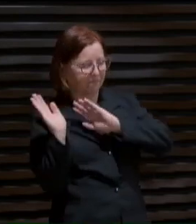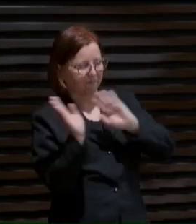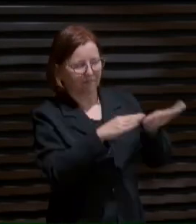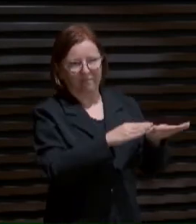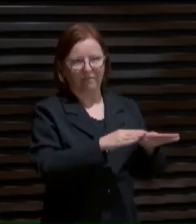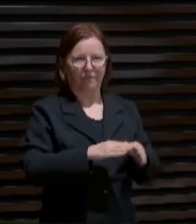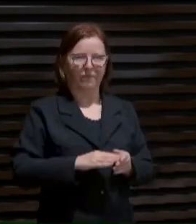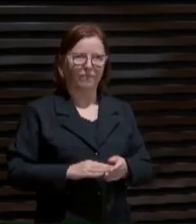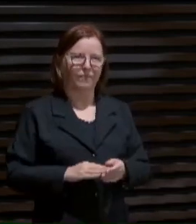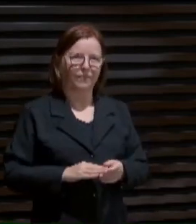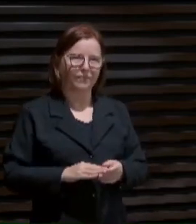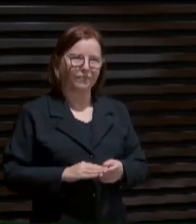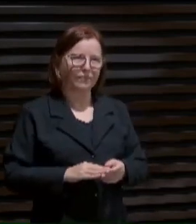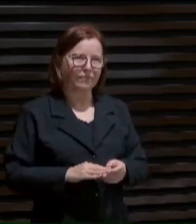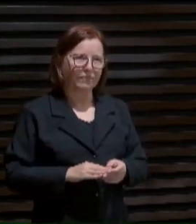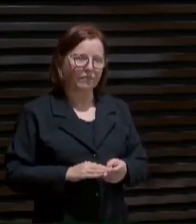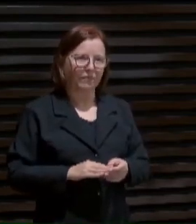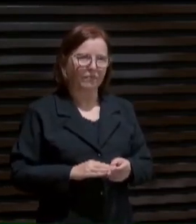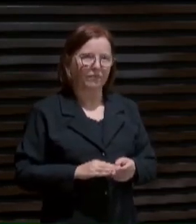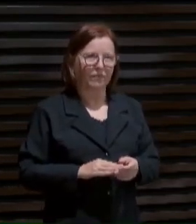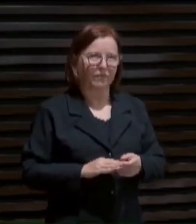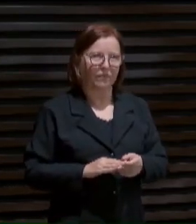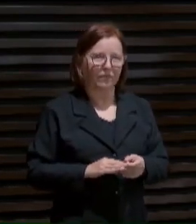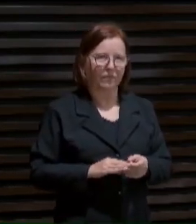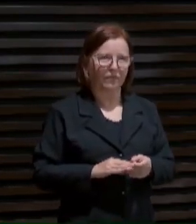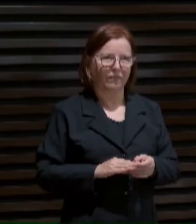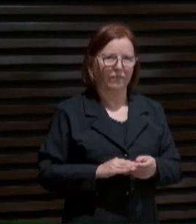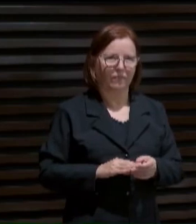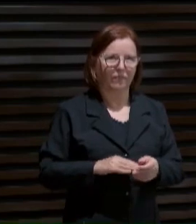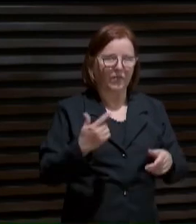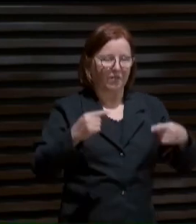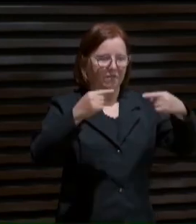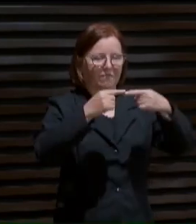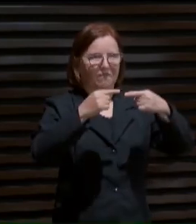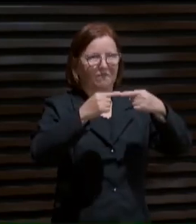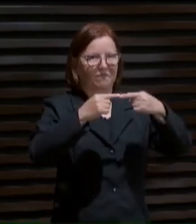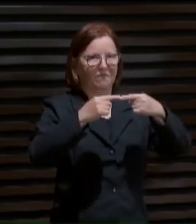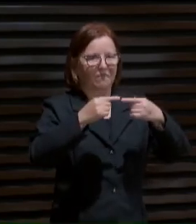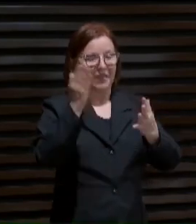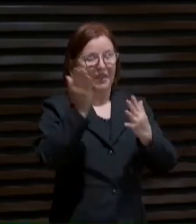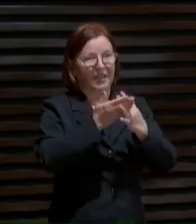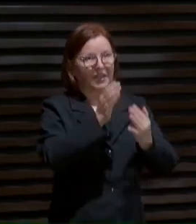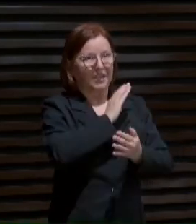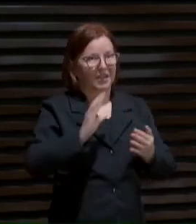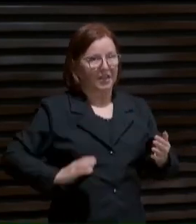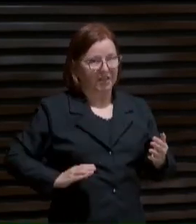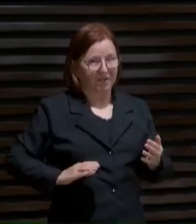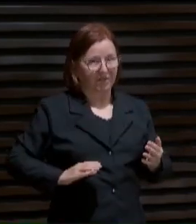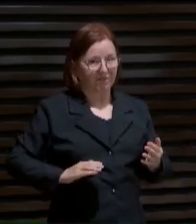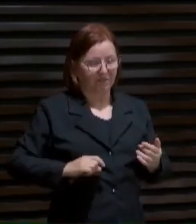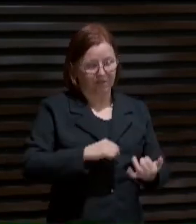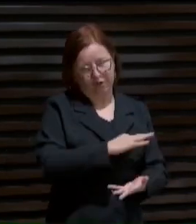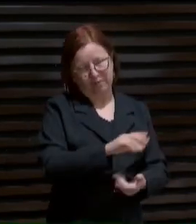para as nossas vidas eu não acordo entre Cristo e o mundo se nós somos de